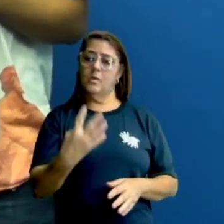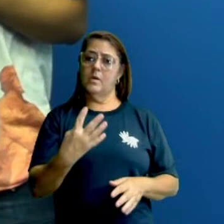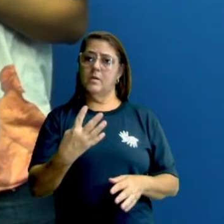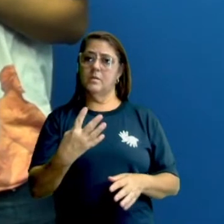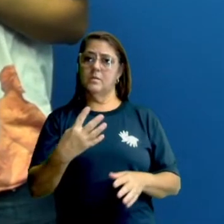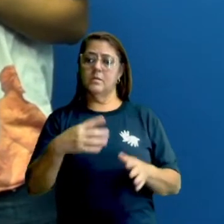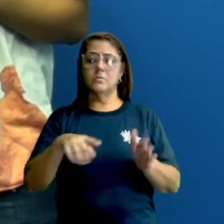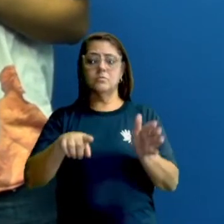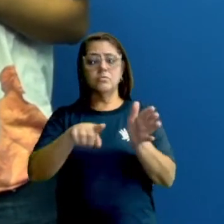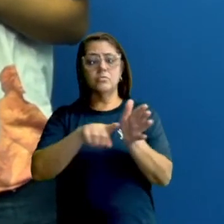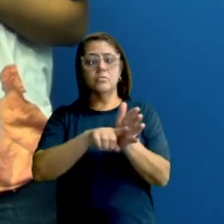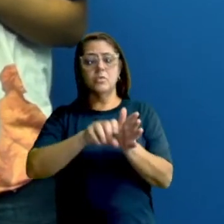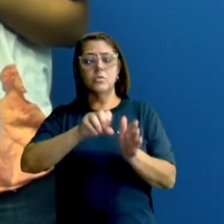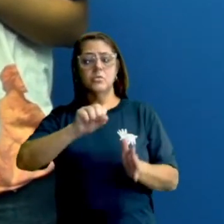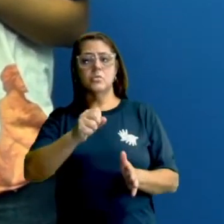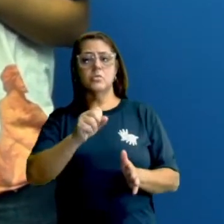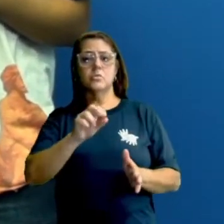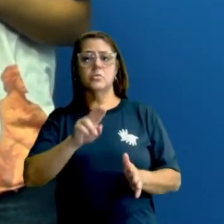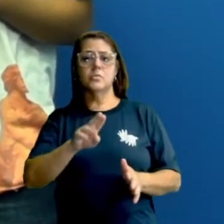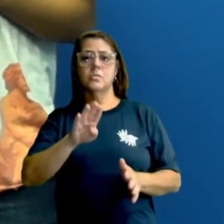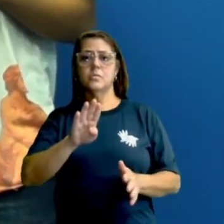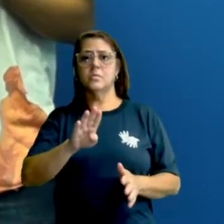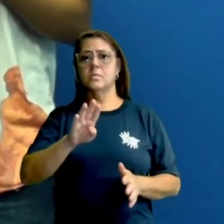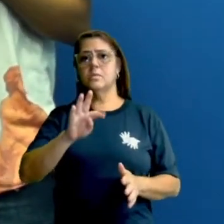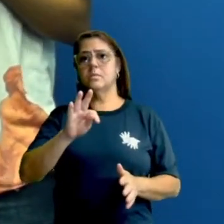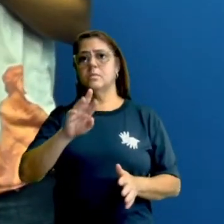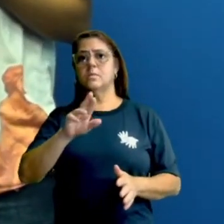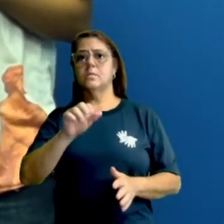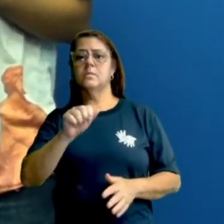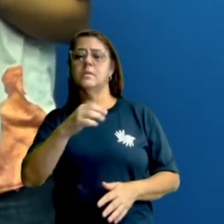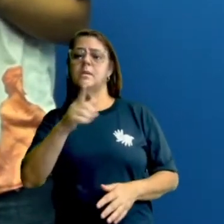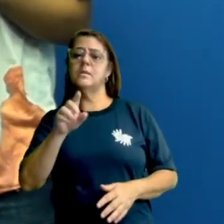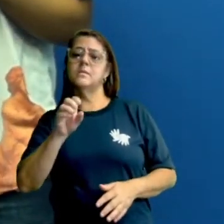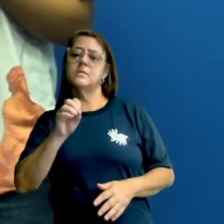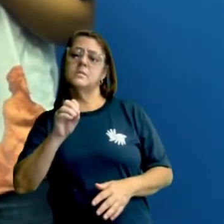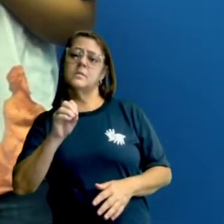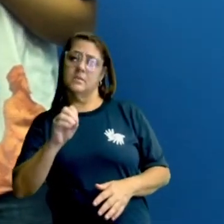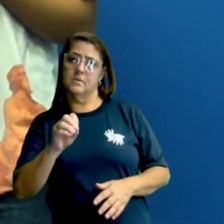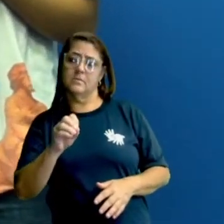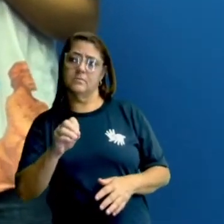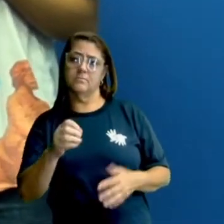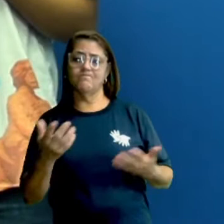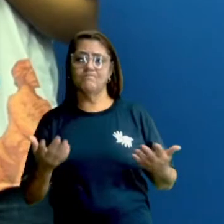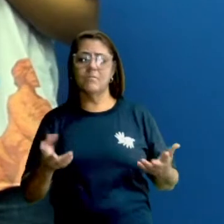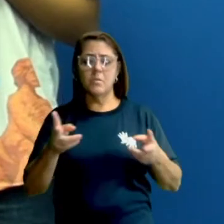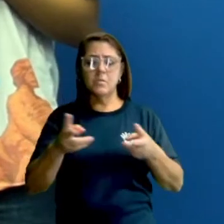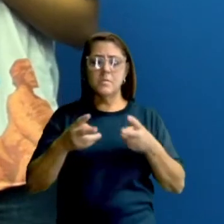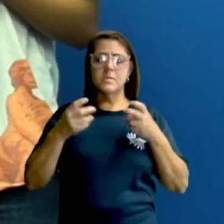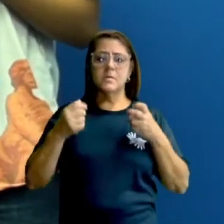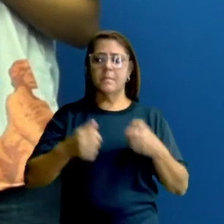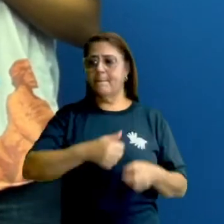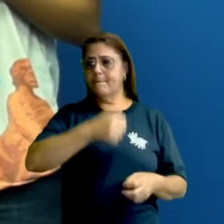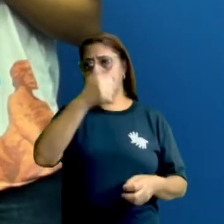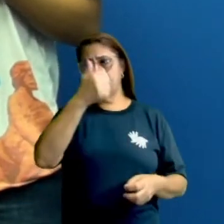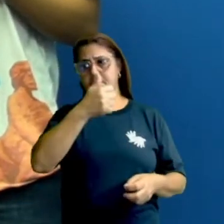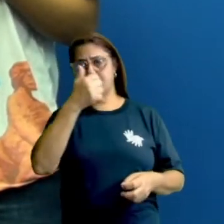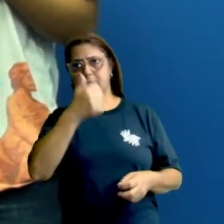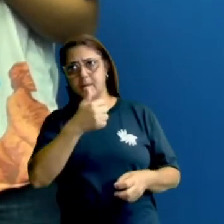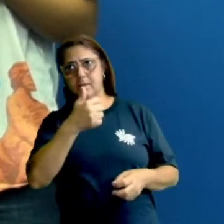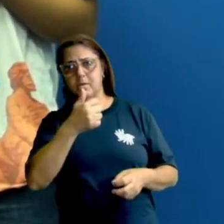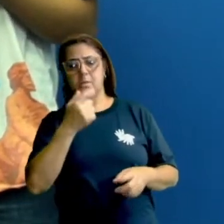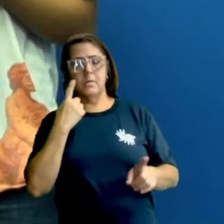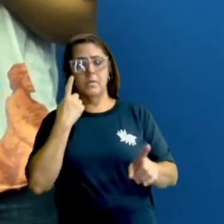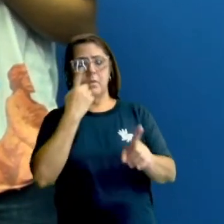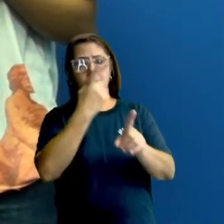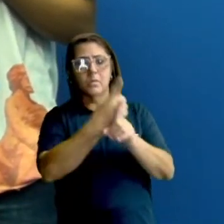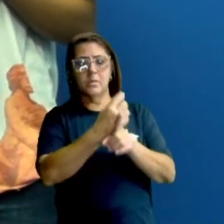Uma subtração, não foi isso? Então, vejam, percebam aqui. Primeiro, para